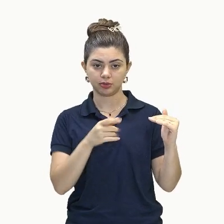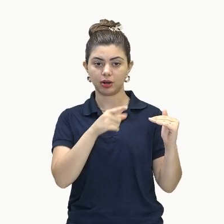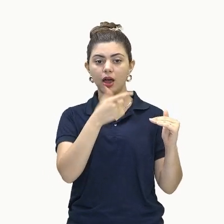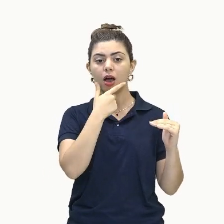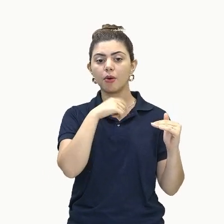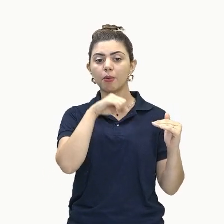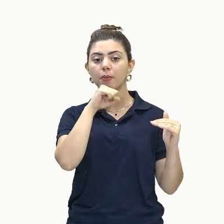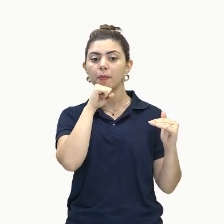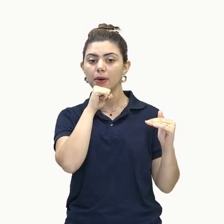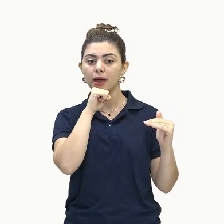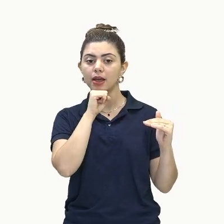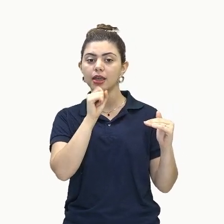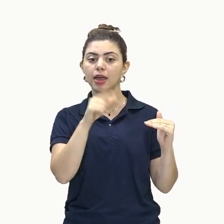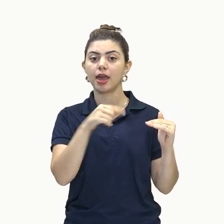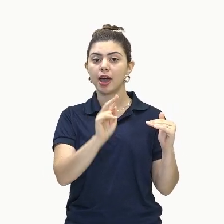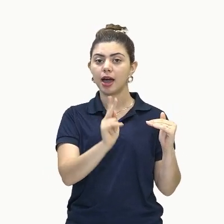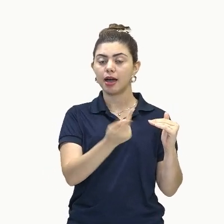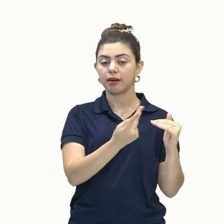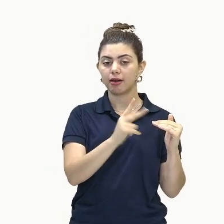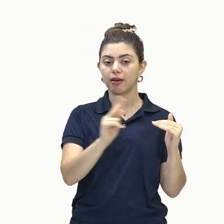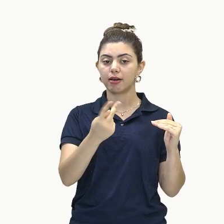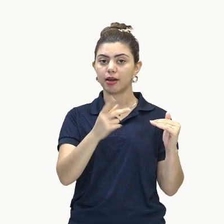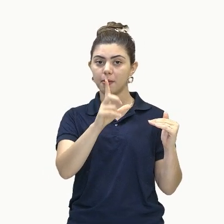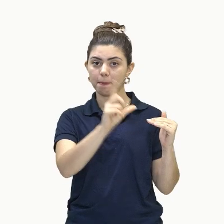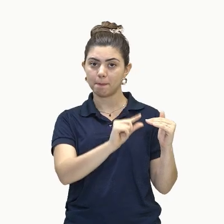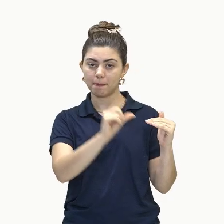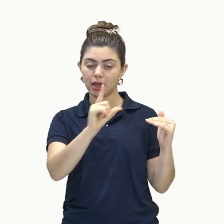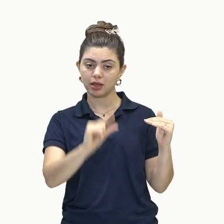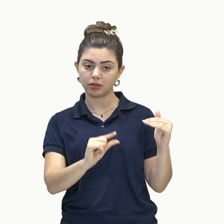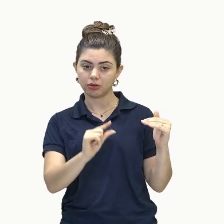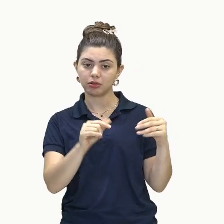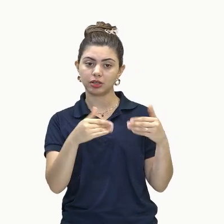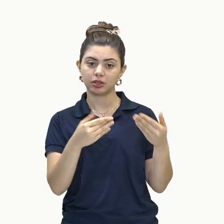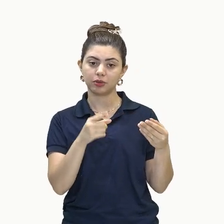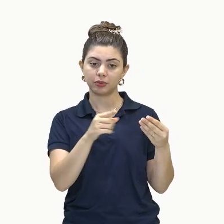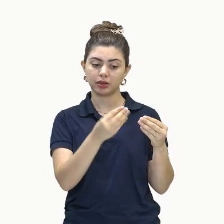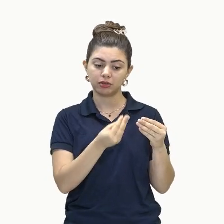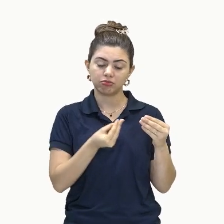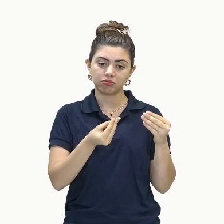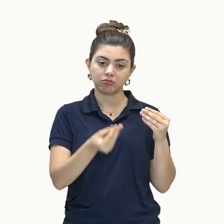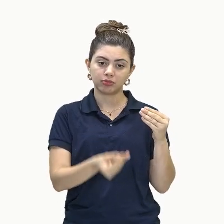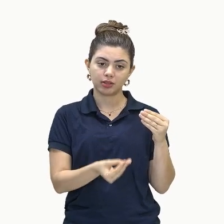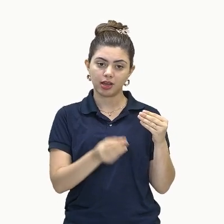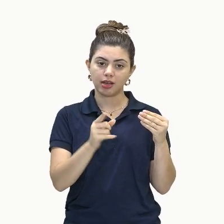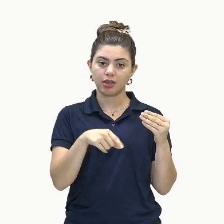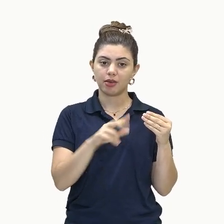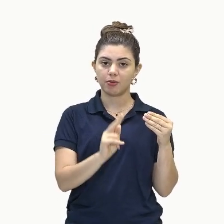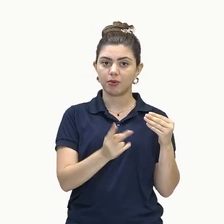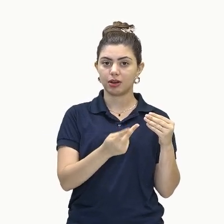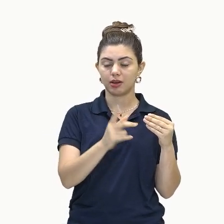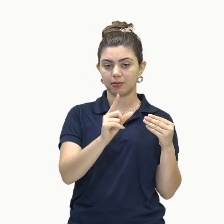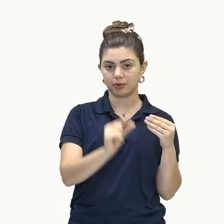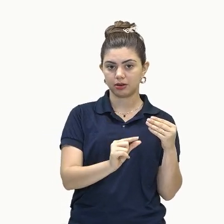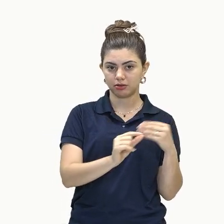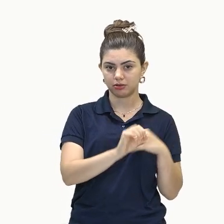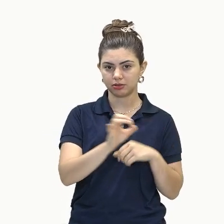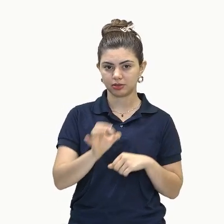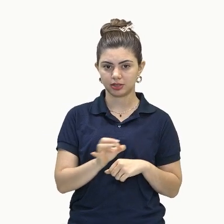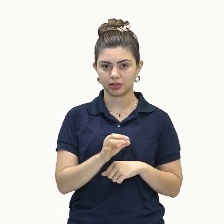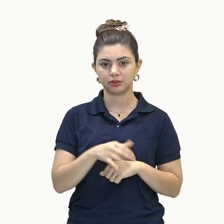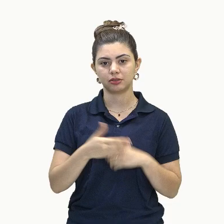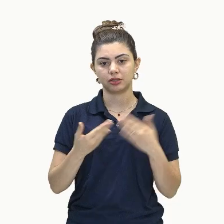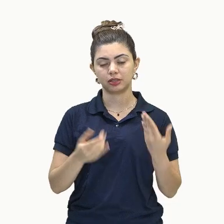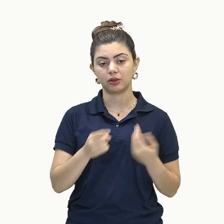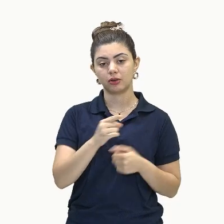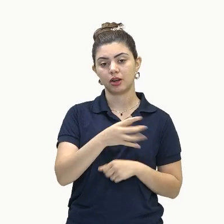pai, ele é homozigoto recessivo, portanto, tudo que ele pode doar para a sua prole é um gene recessivo. Portanto, o seu